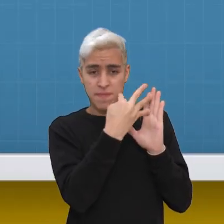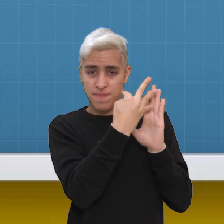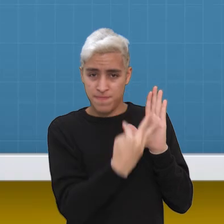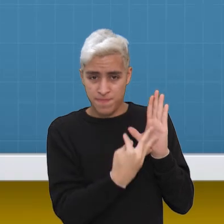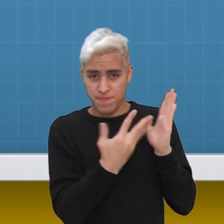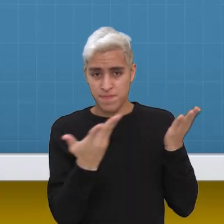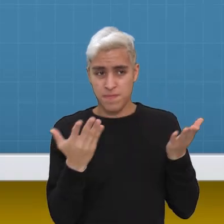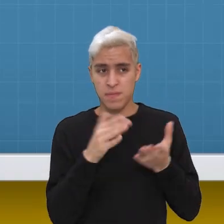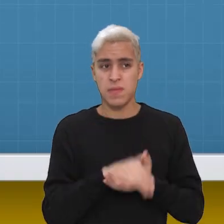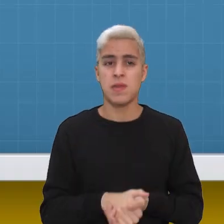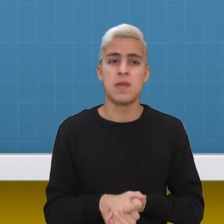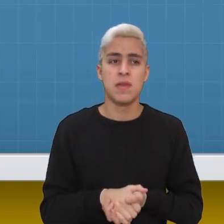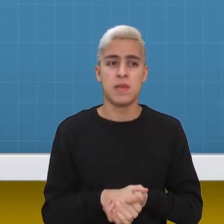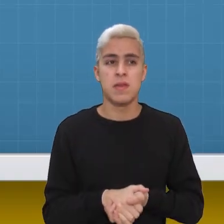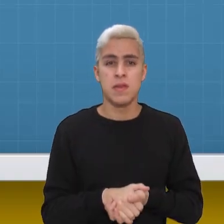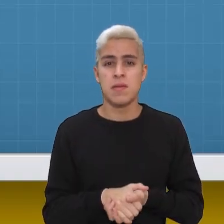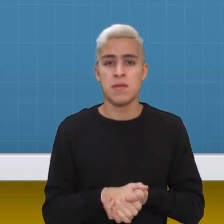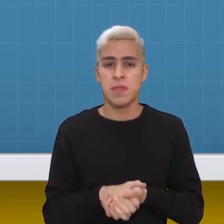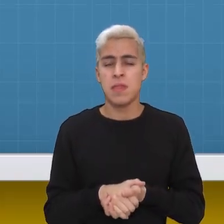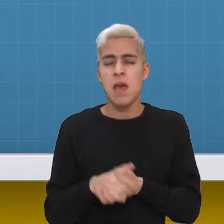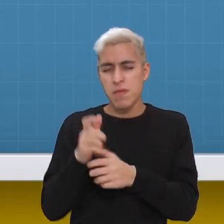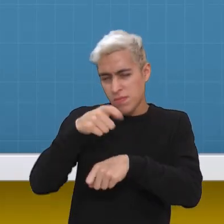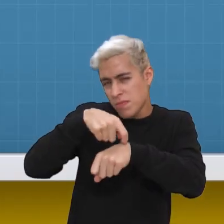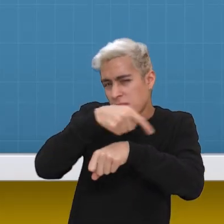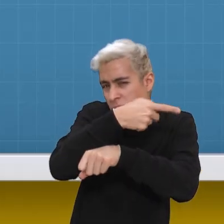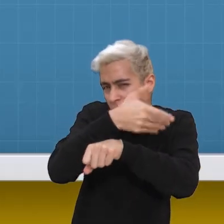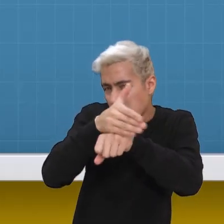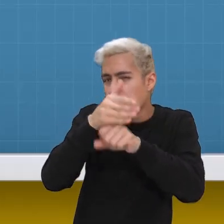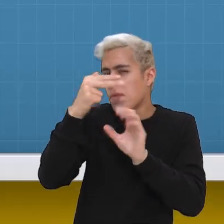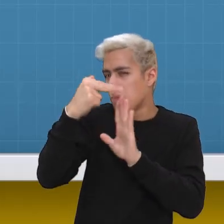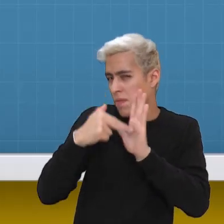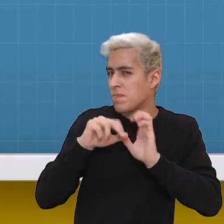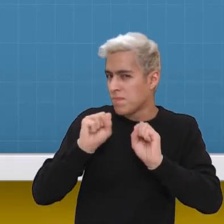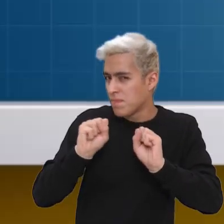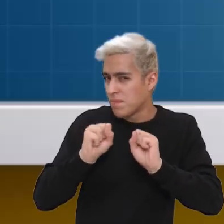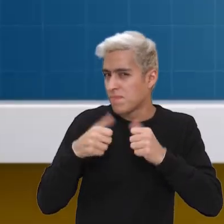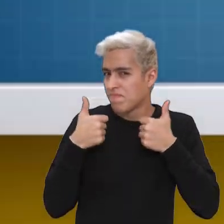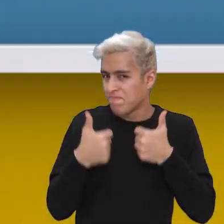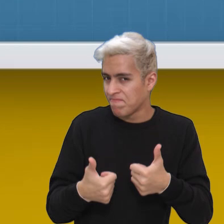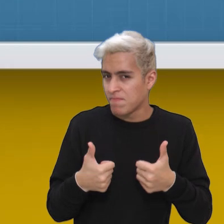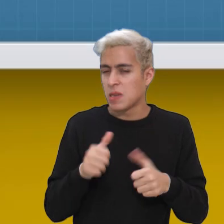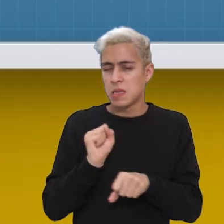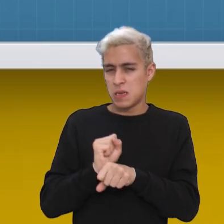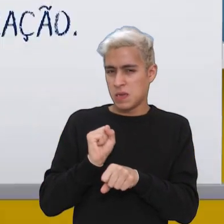texto. Alguns minutinhos para você e eu te espero.